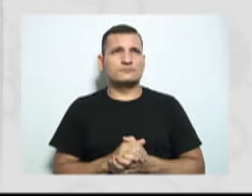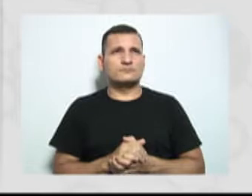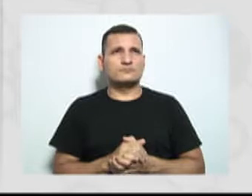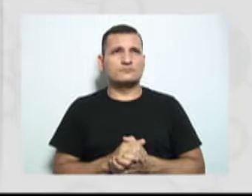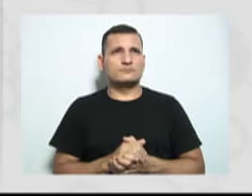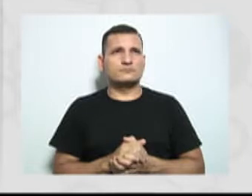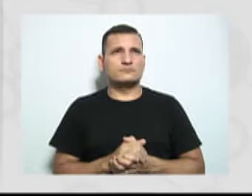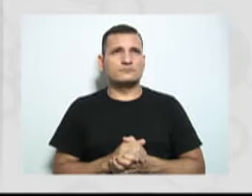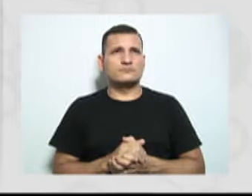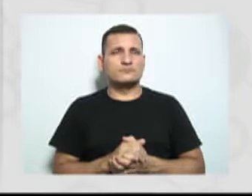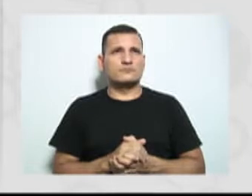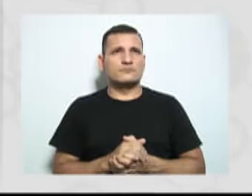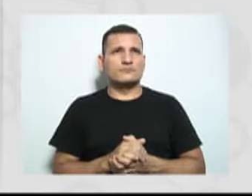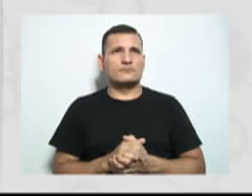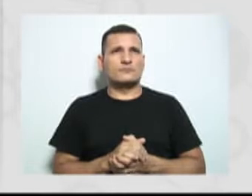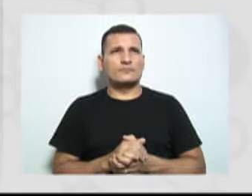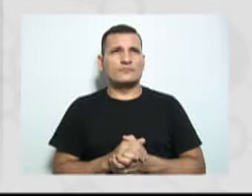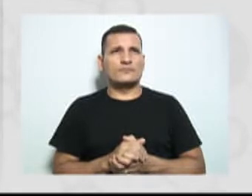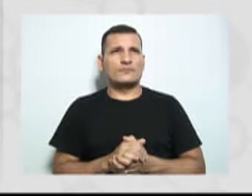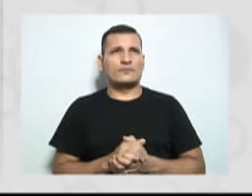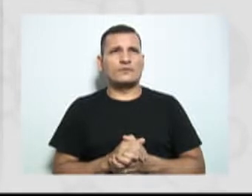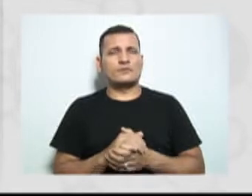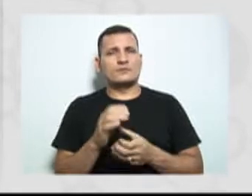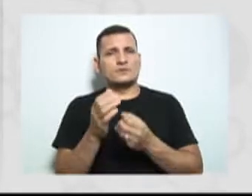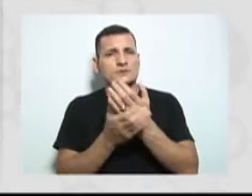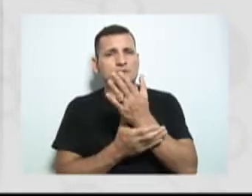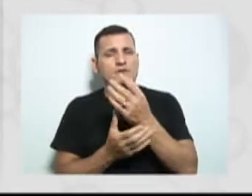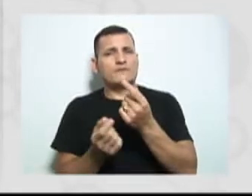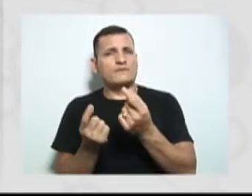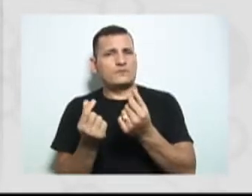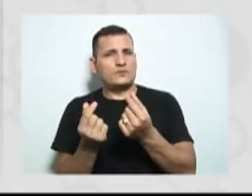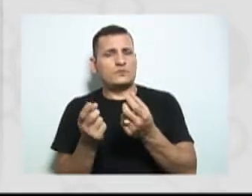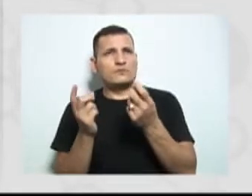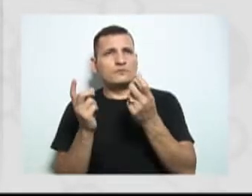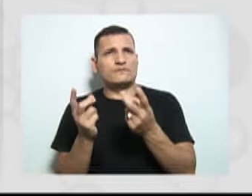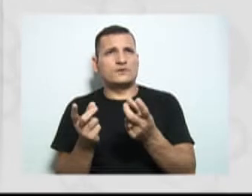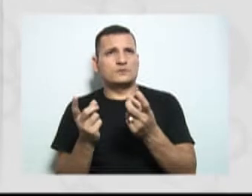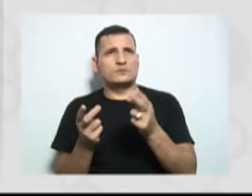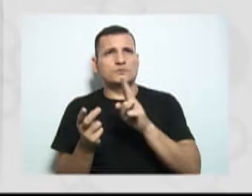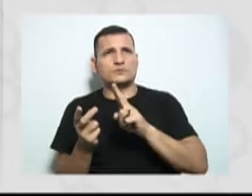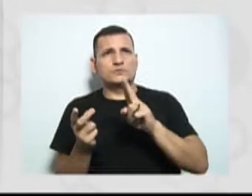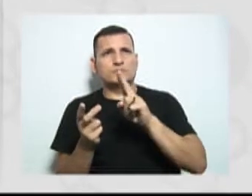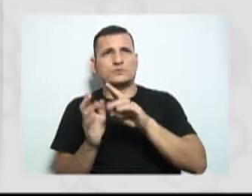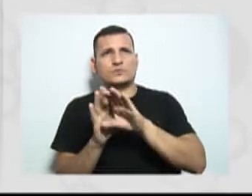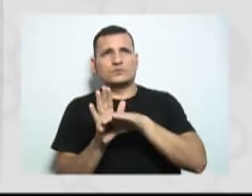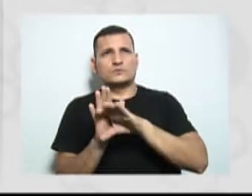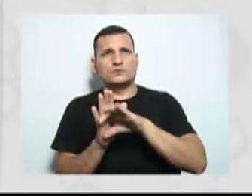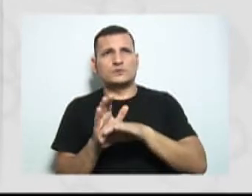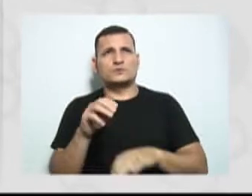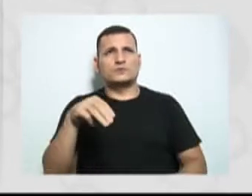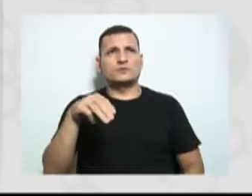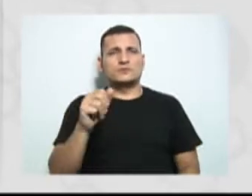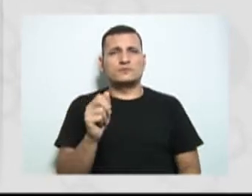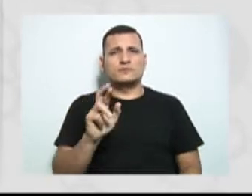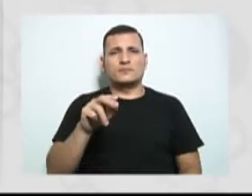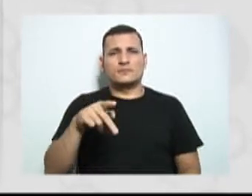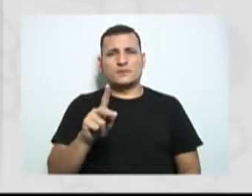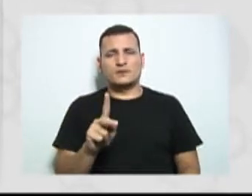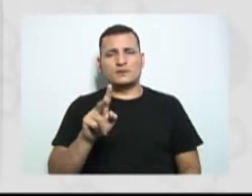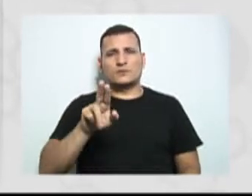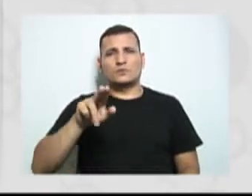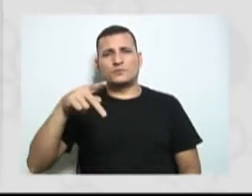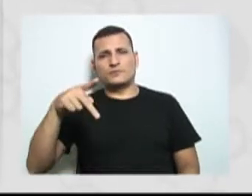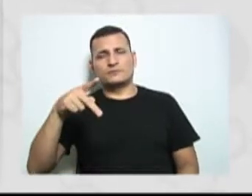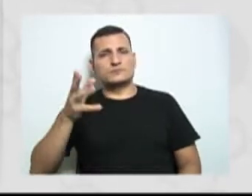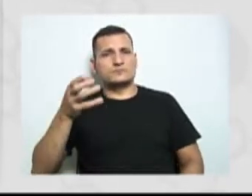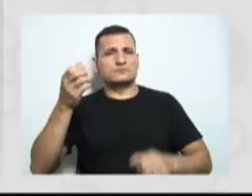Formar os preços de venda usando o conceito de markup. certo? Nós falamos desse conceito aqui na